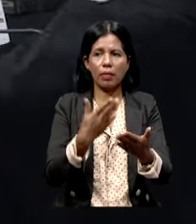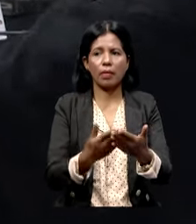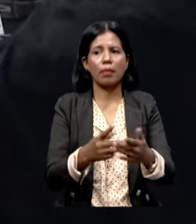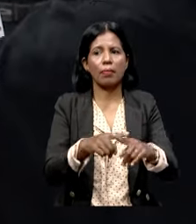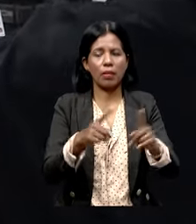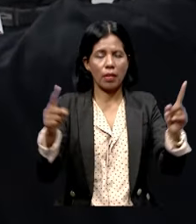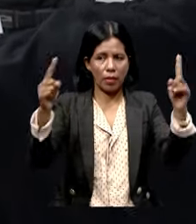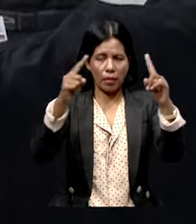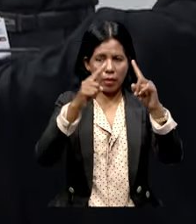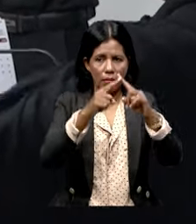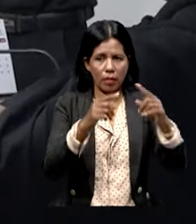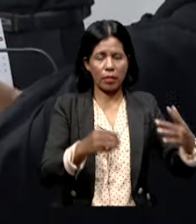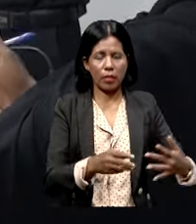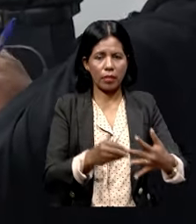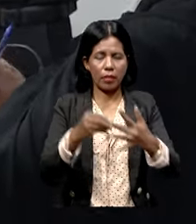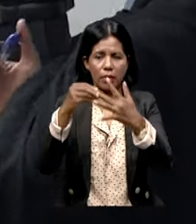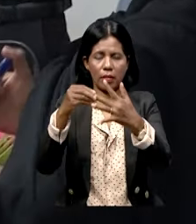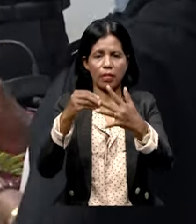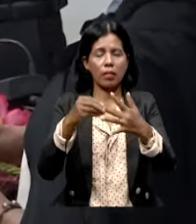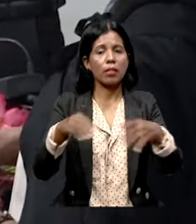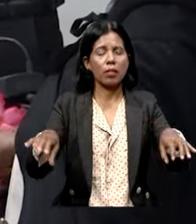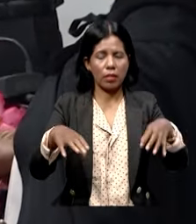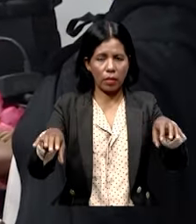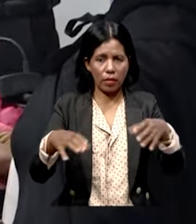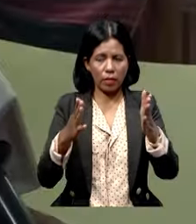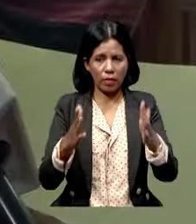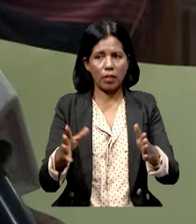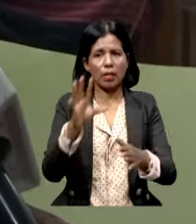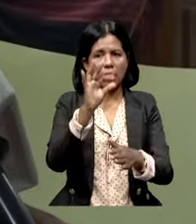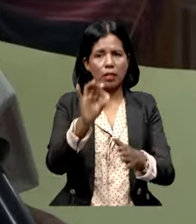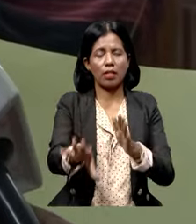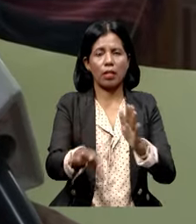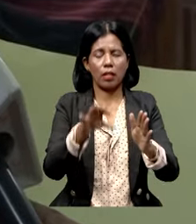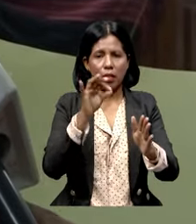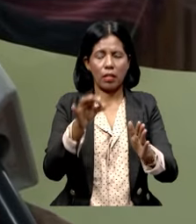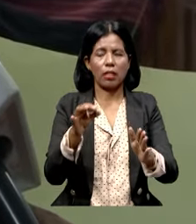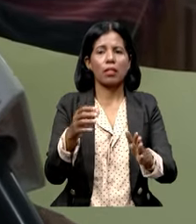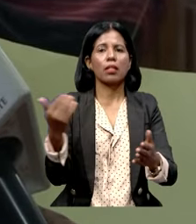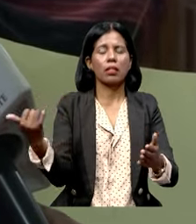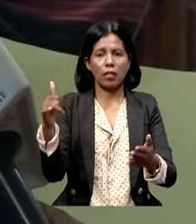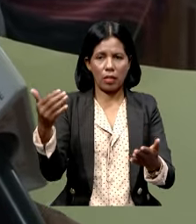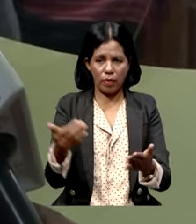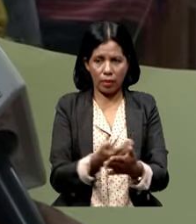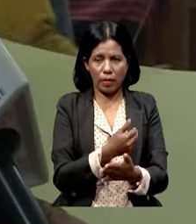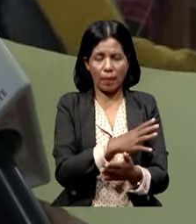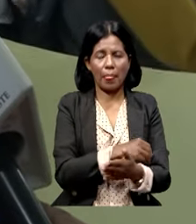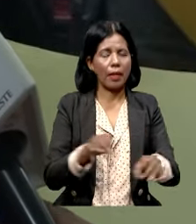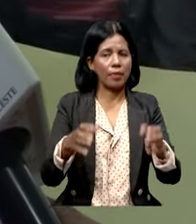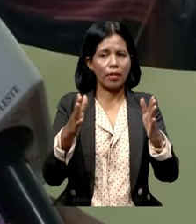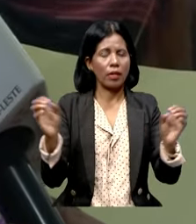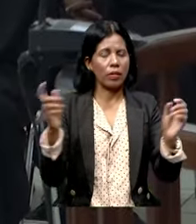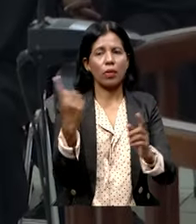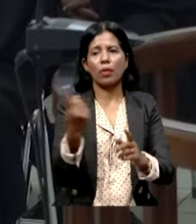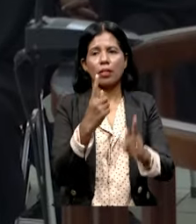bem vamos, oficiais, na INSIA, nebe hoje mos retan tomada. Sira fomo, oficial, hoje no